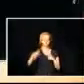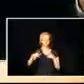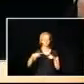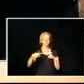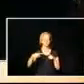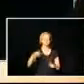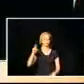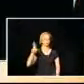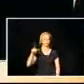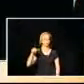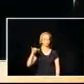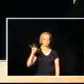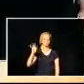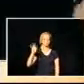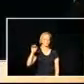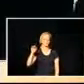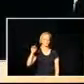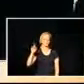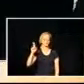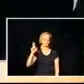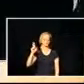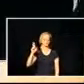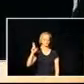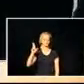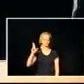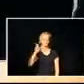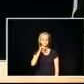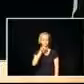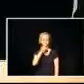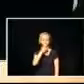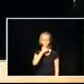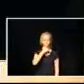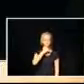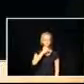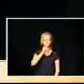E, infelizmente, o projeto estava parado na prefeitura.